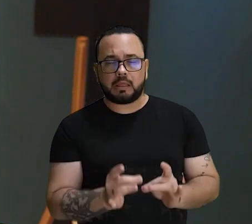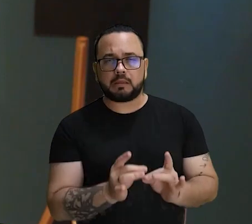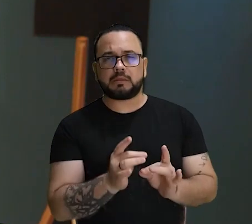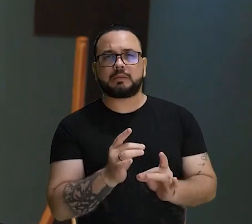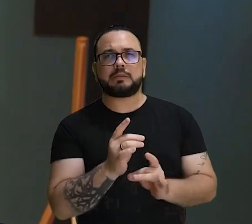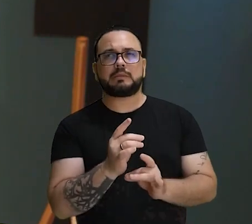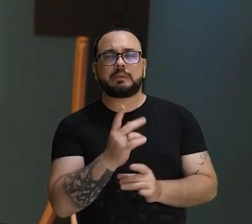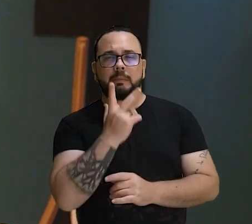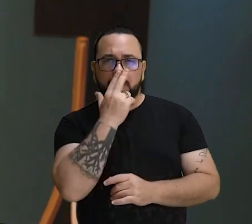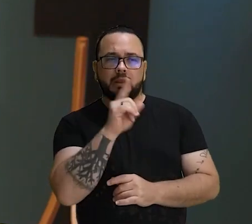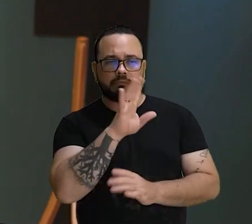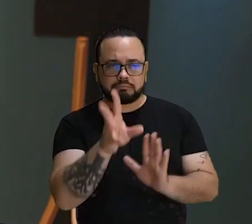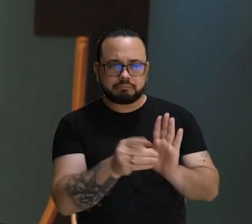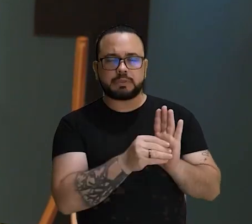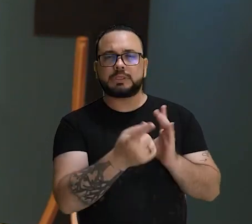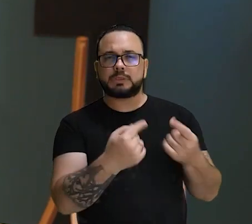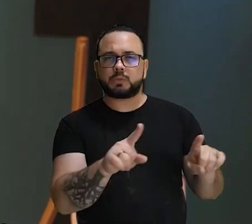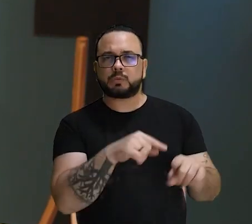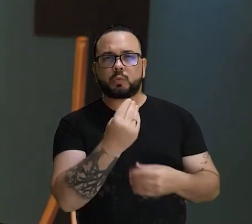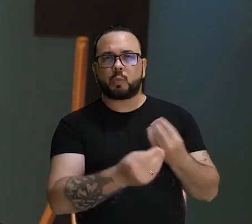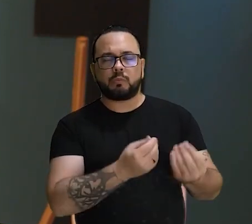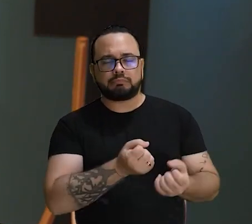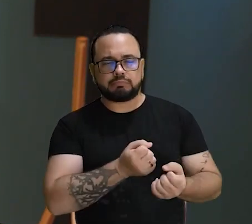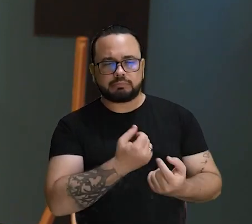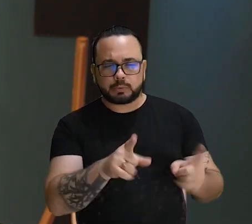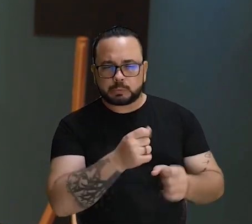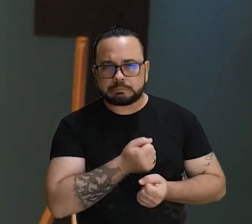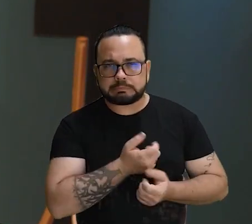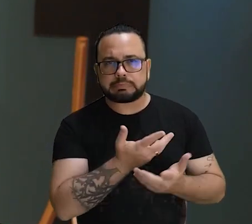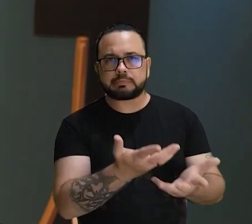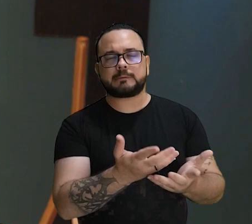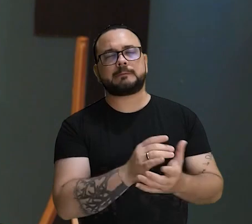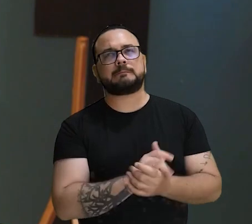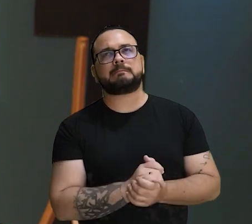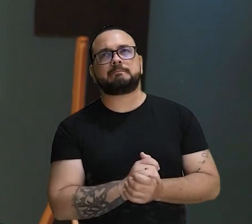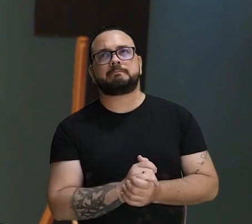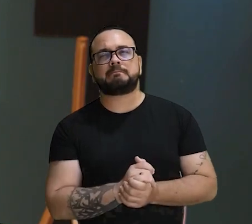sei se... Acho que acaba reverberando na música, mas no modo de existir mesmo, assim,